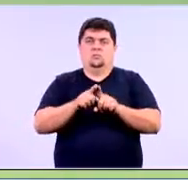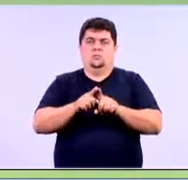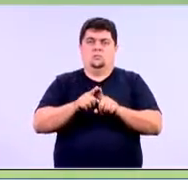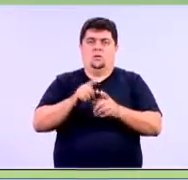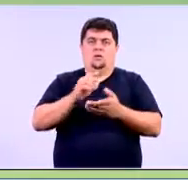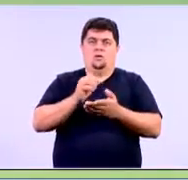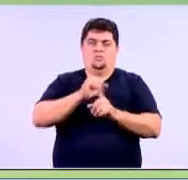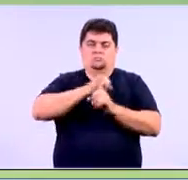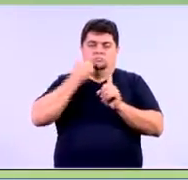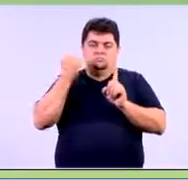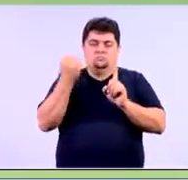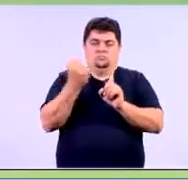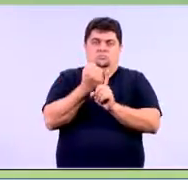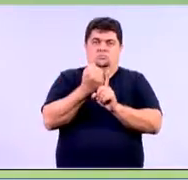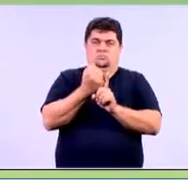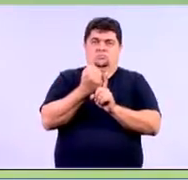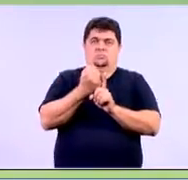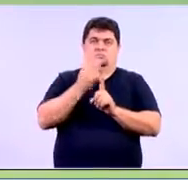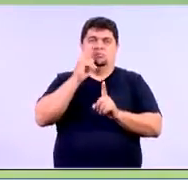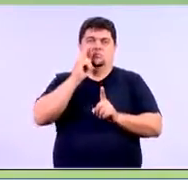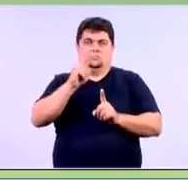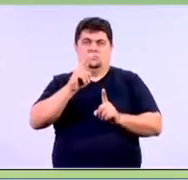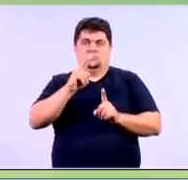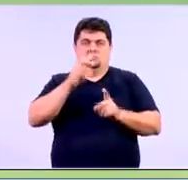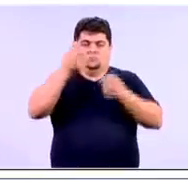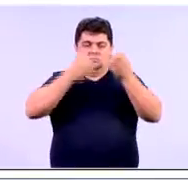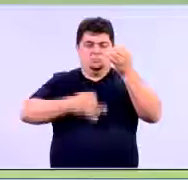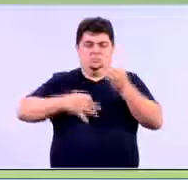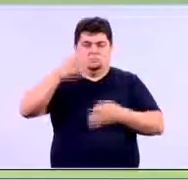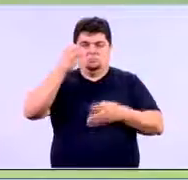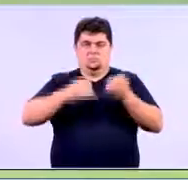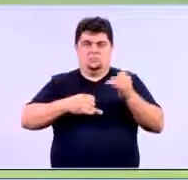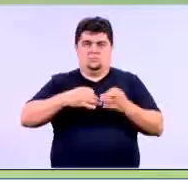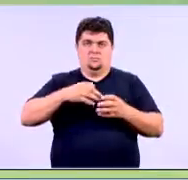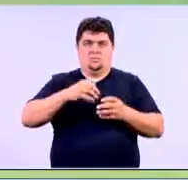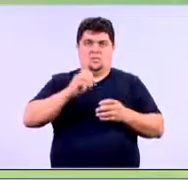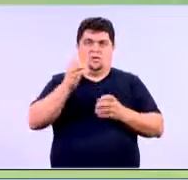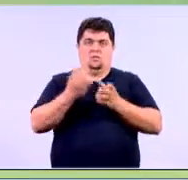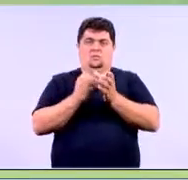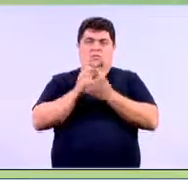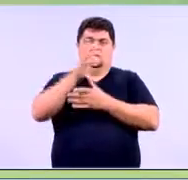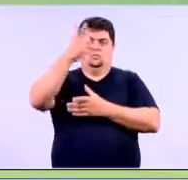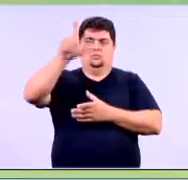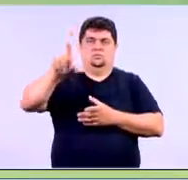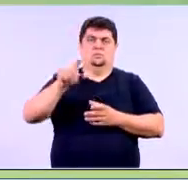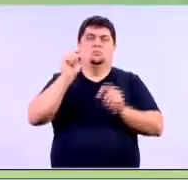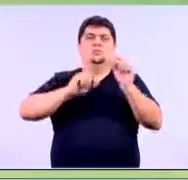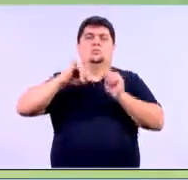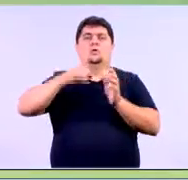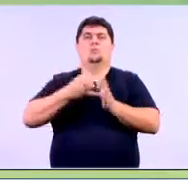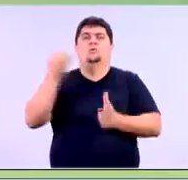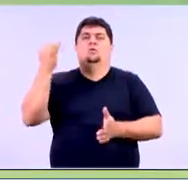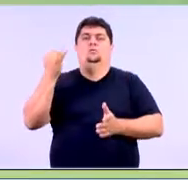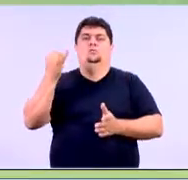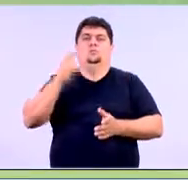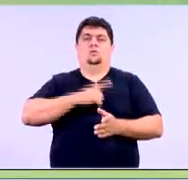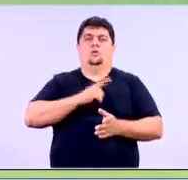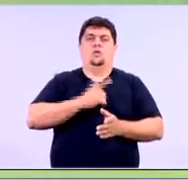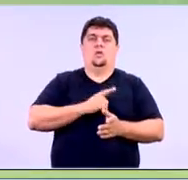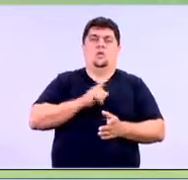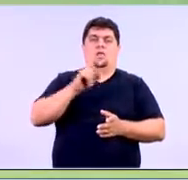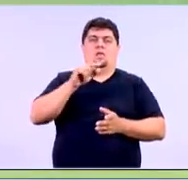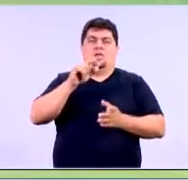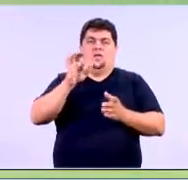contribuições sociais, que veremos com mais esclarecimento nos próximos slides. O que são os impostos? É o tributo